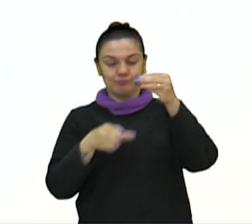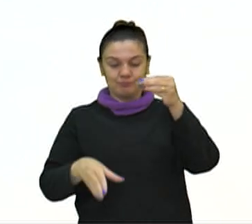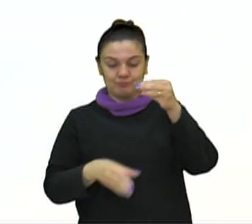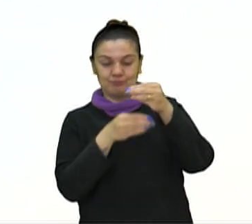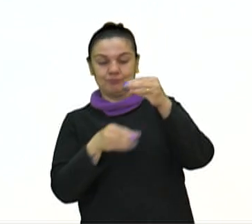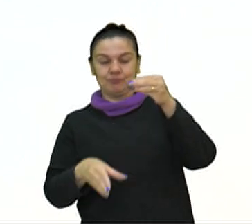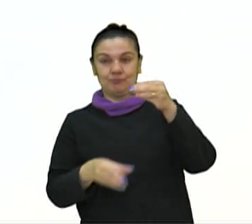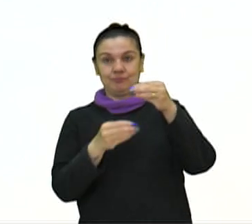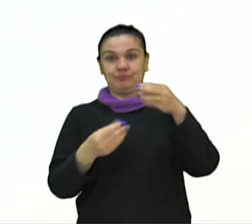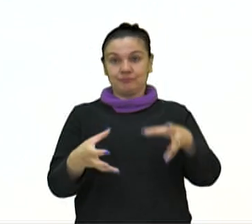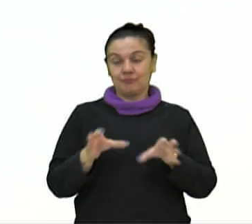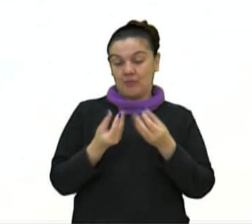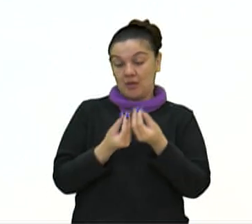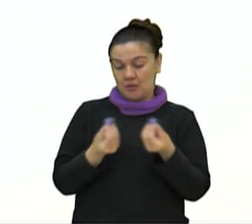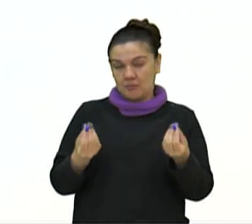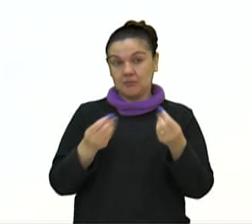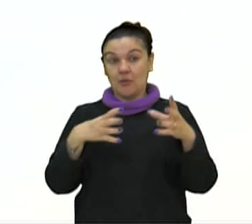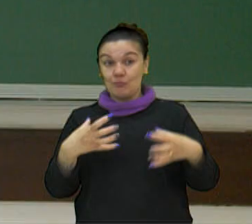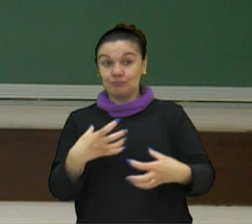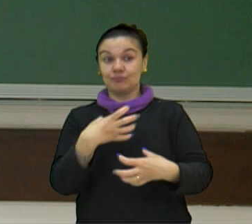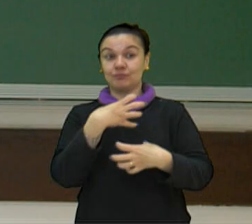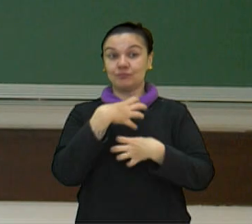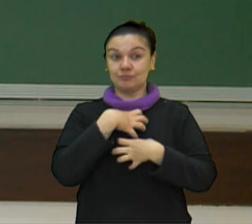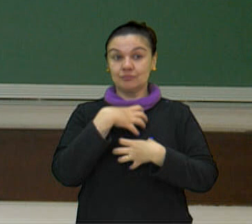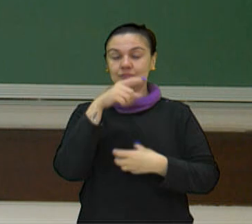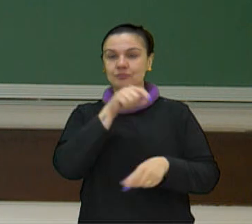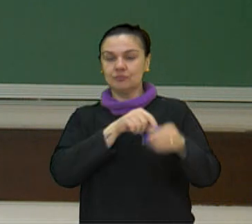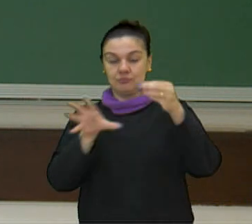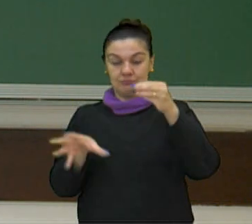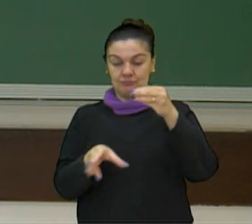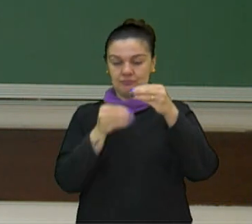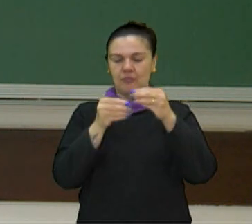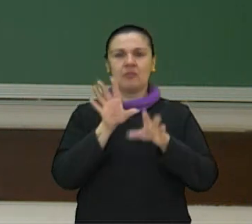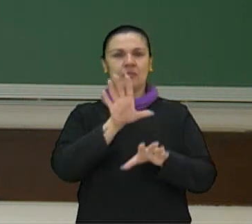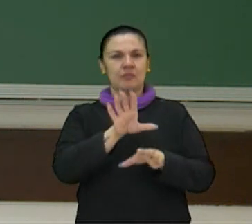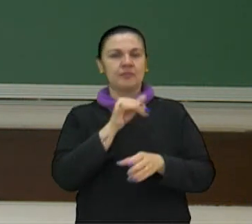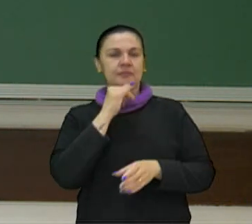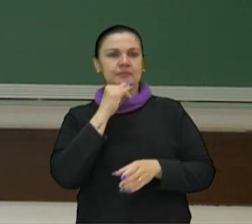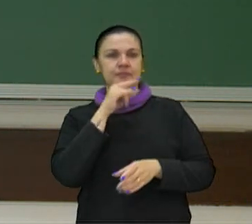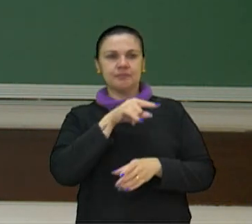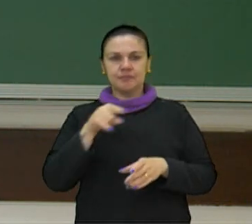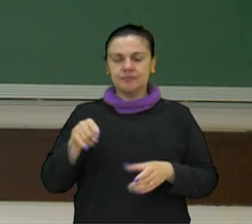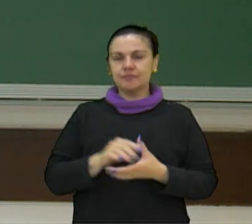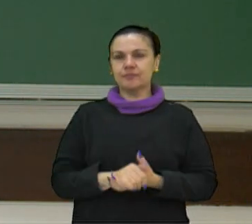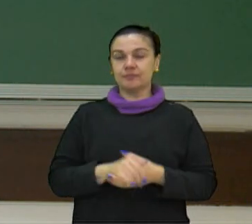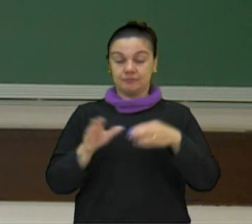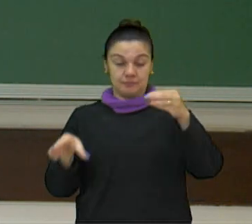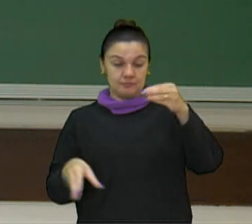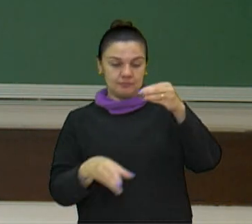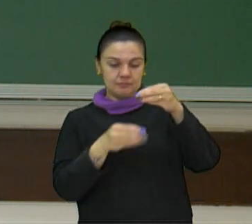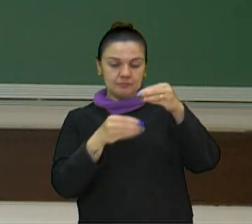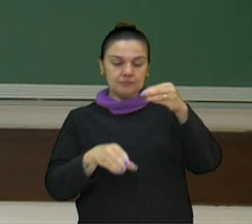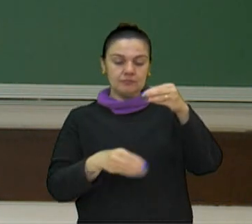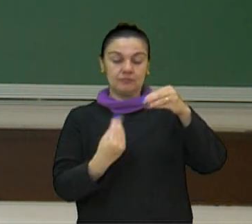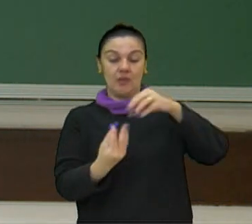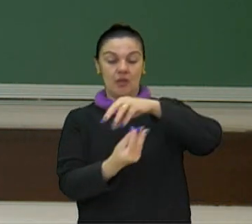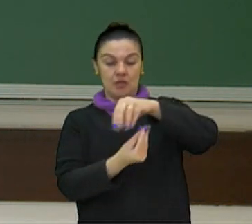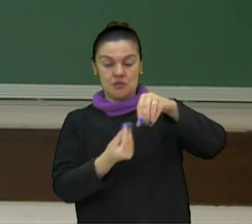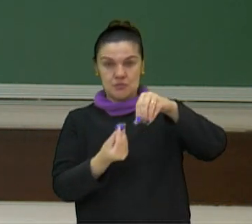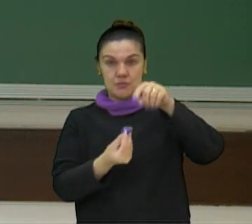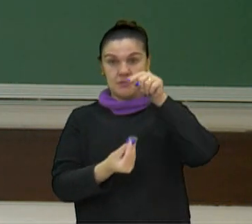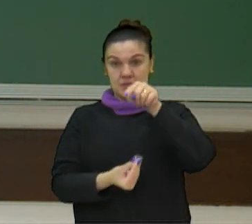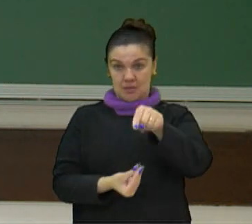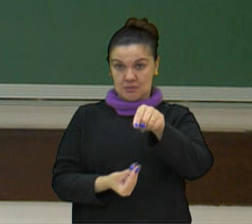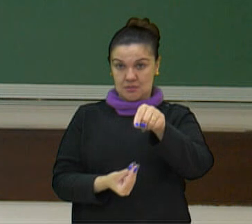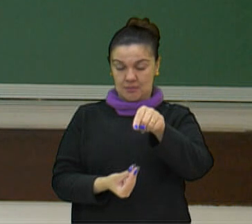da substância. Os modos derivam dos atributos. Então, os atributos estão na substância e os